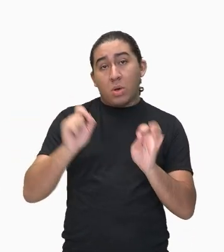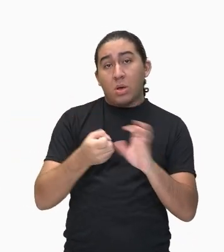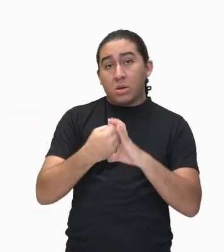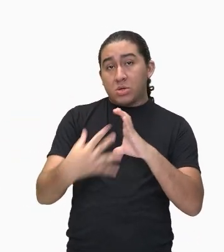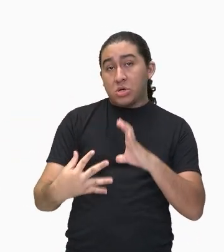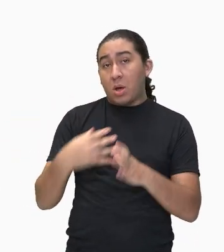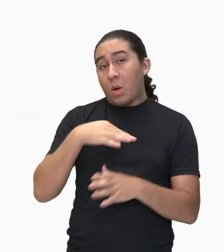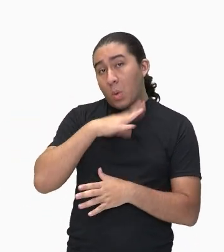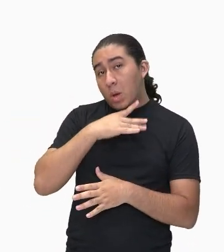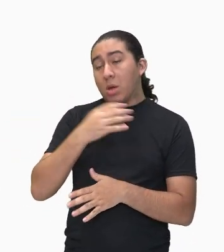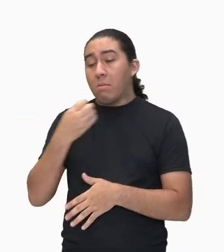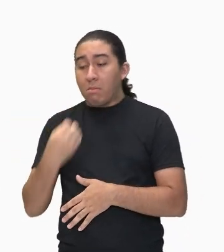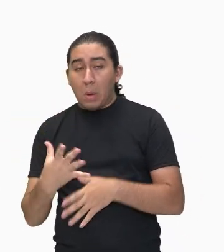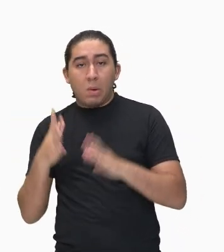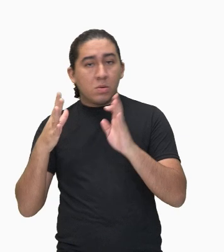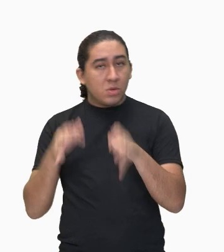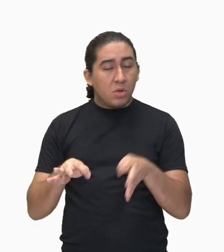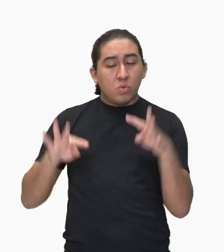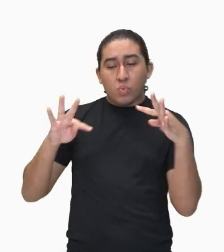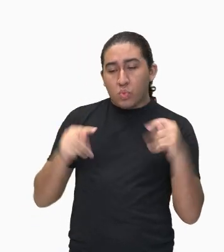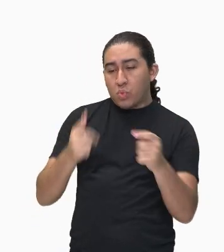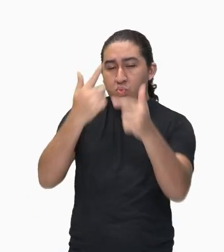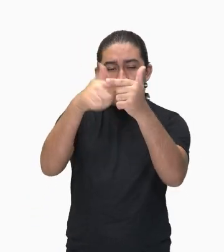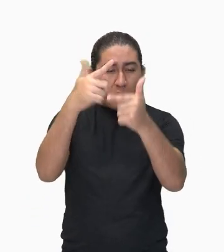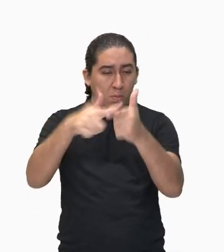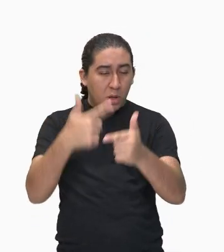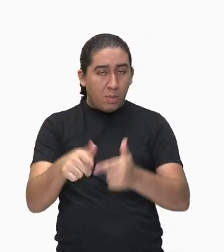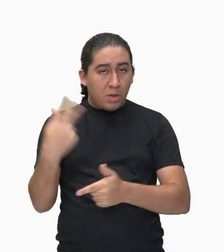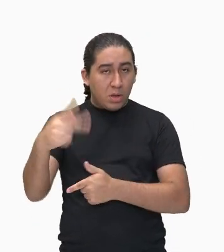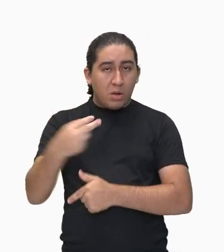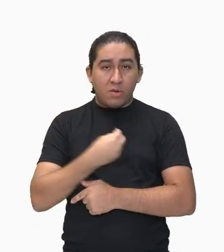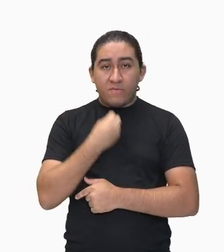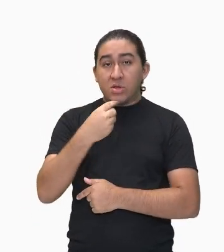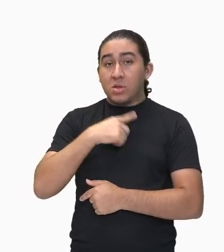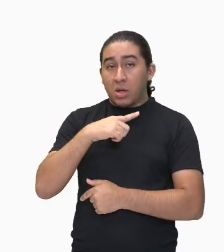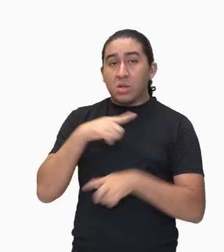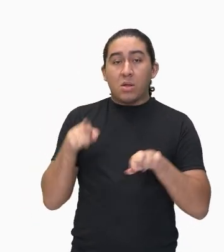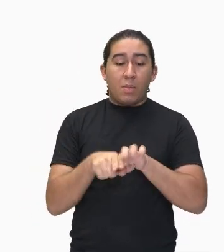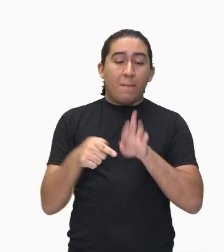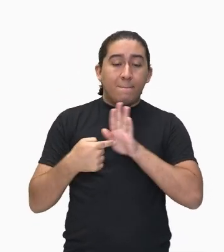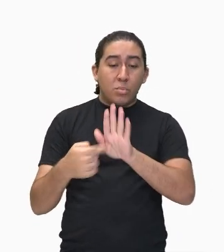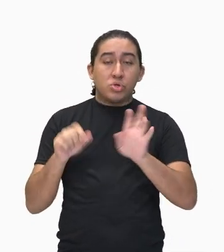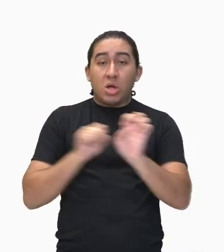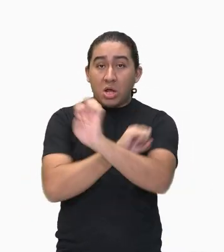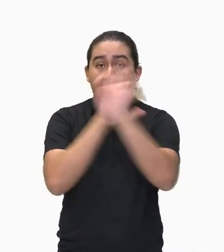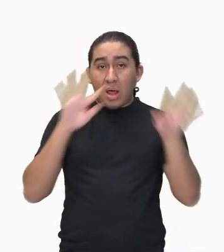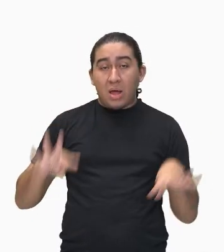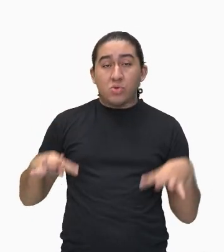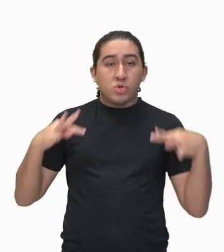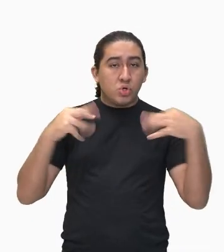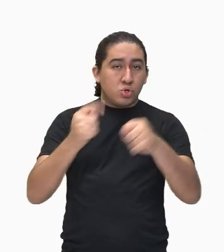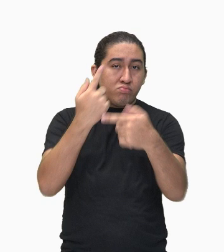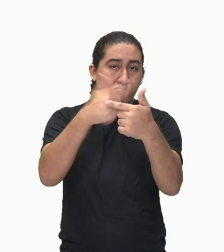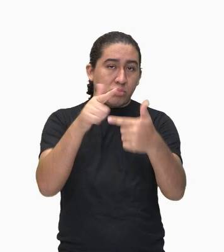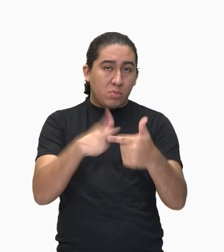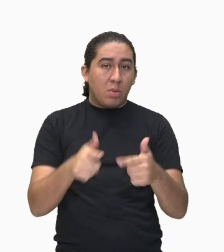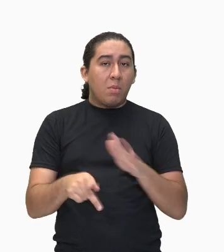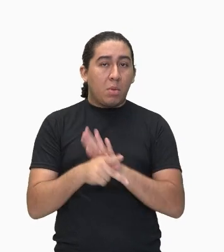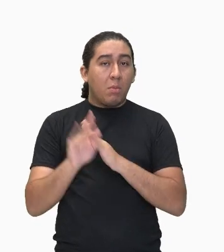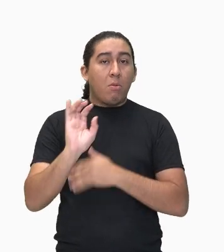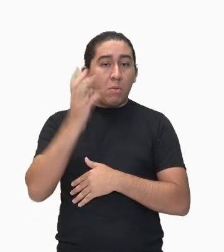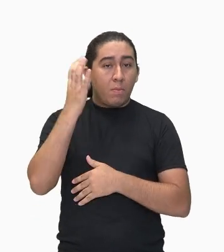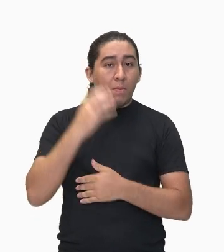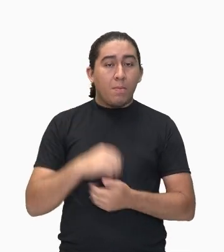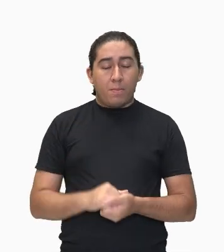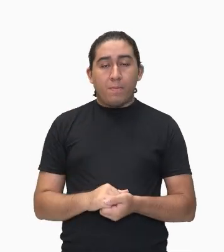é, com todas as qualidades e com todos os defeitos, e aí vai mostrando todas as mazelas aí da